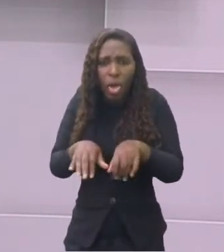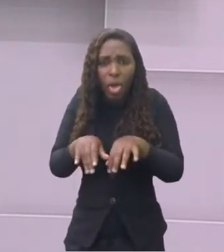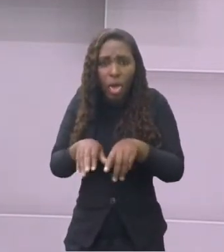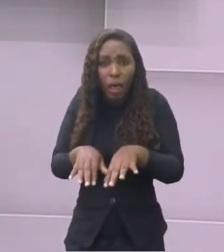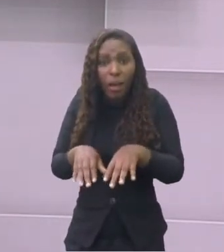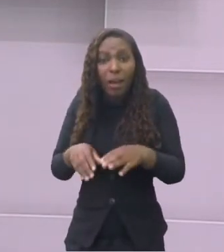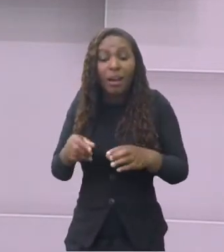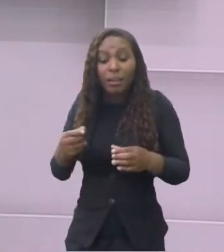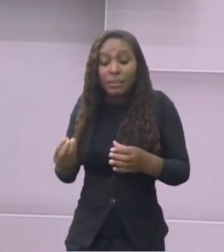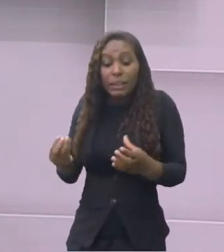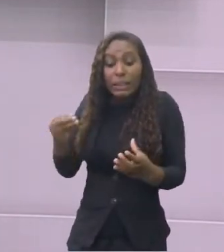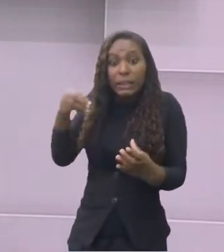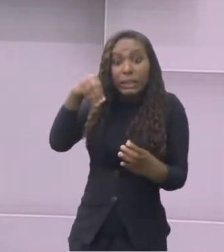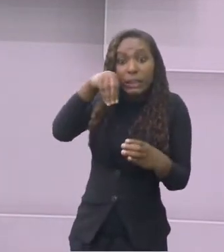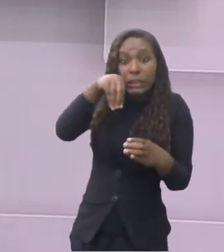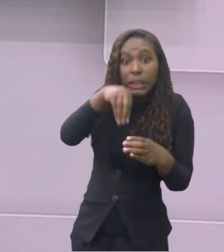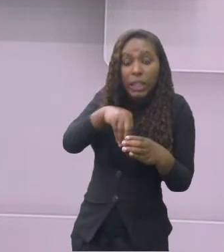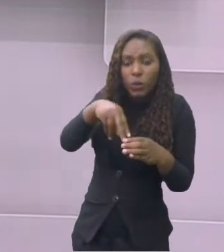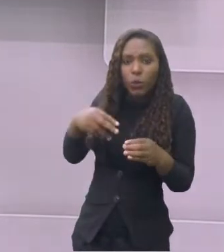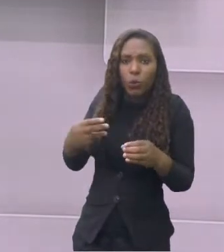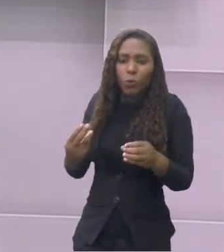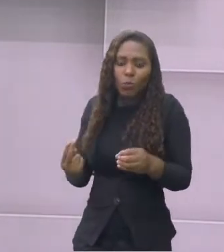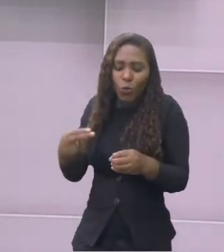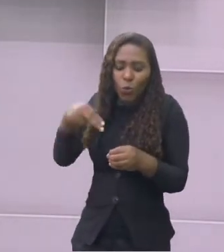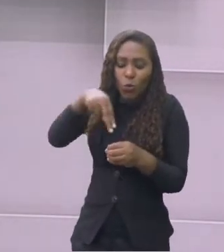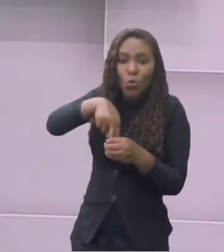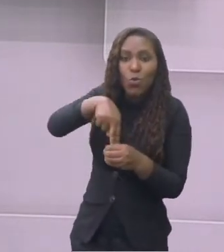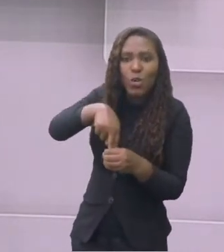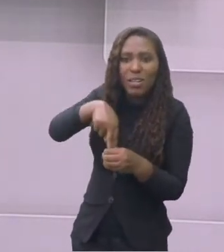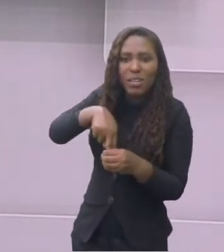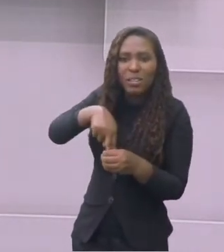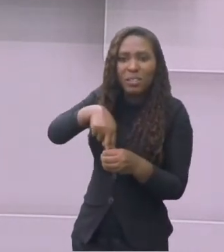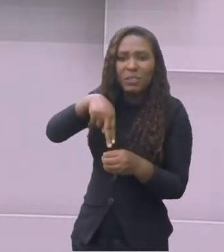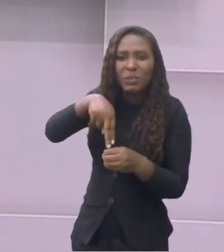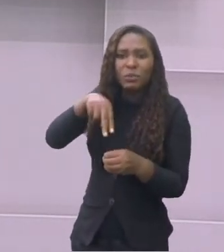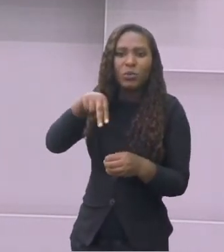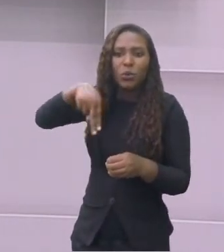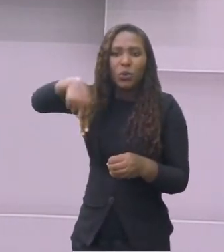originam no interior da Terra, confirmando a